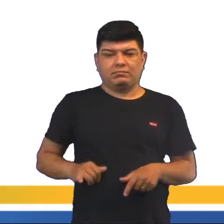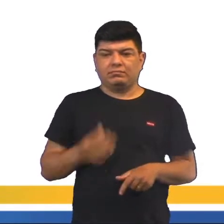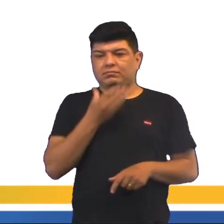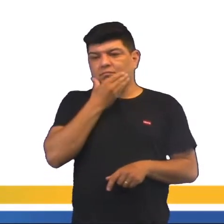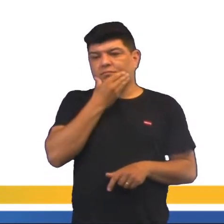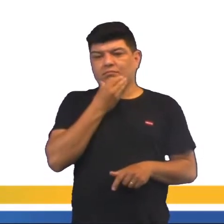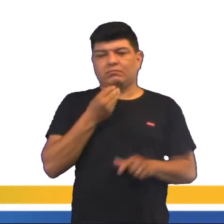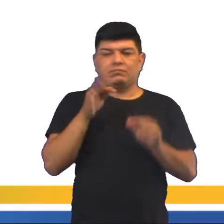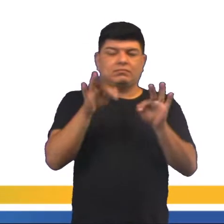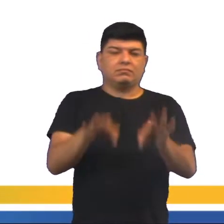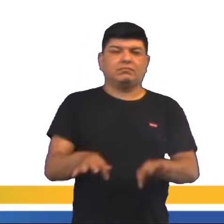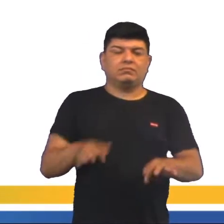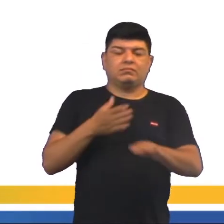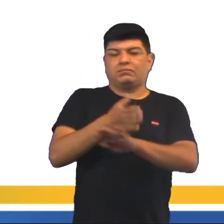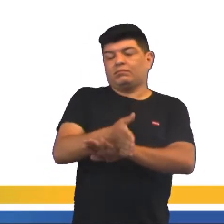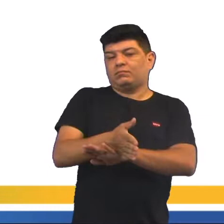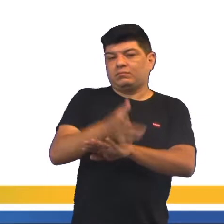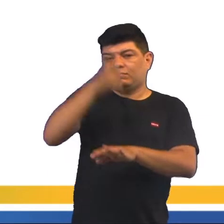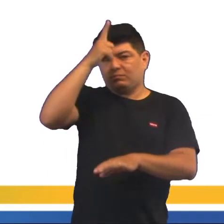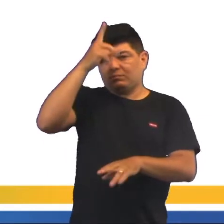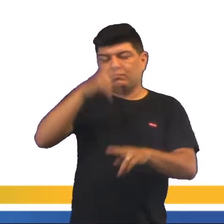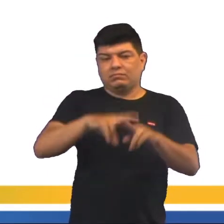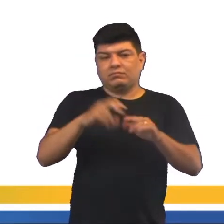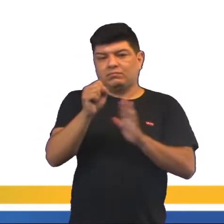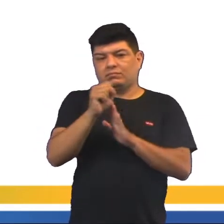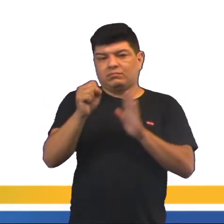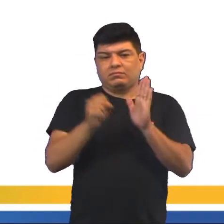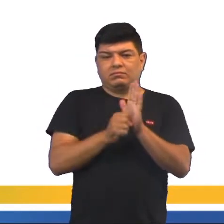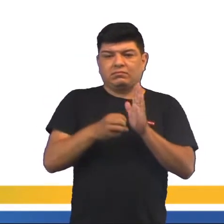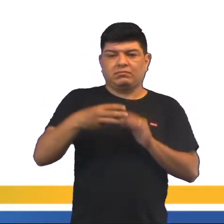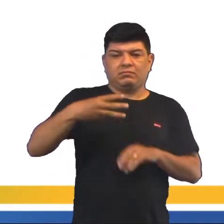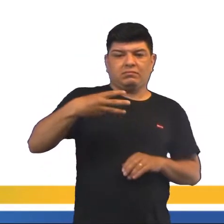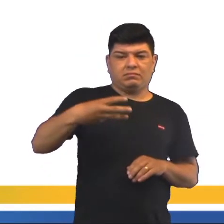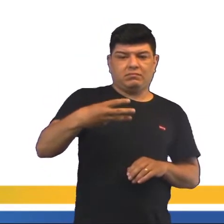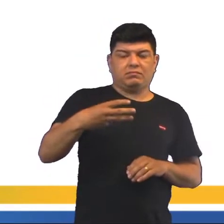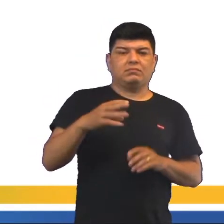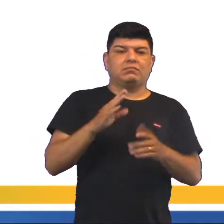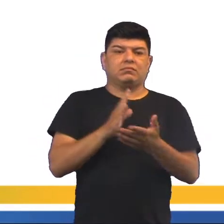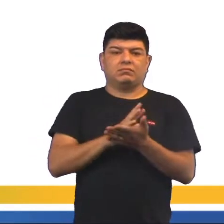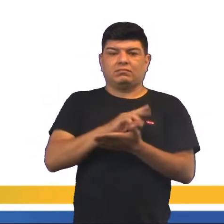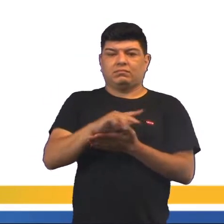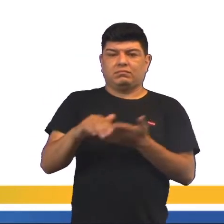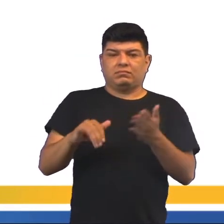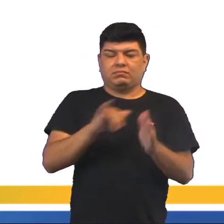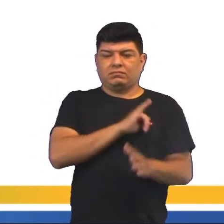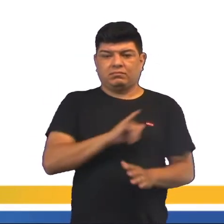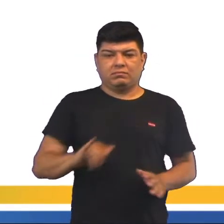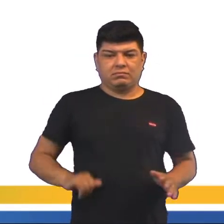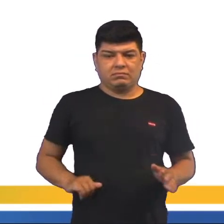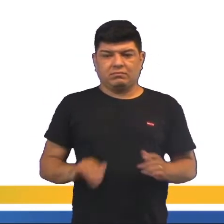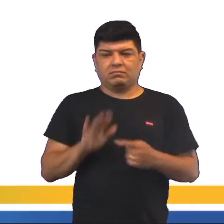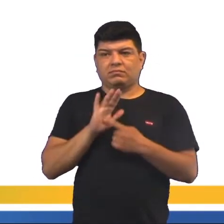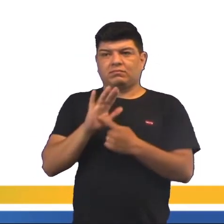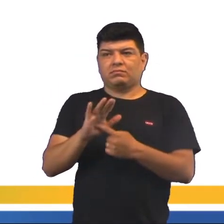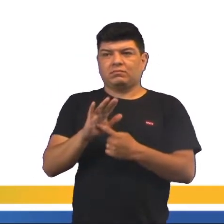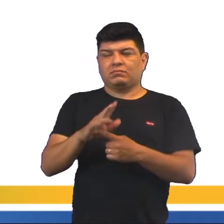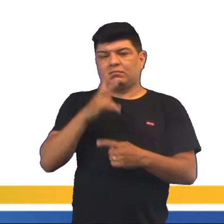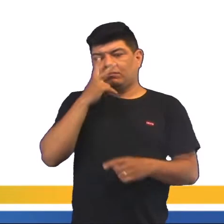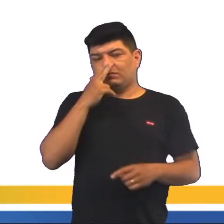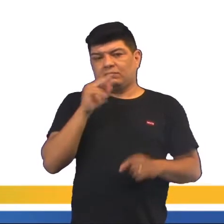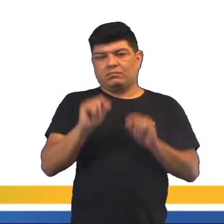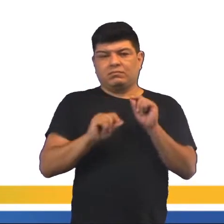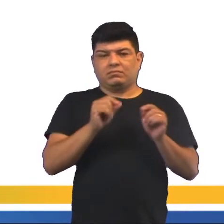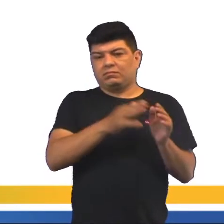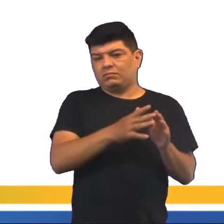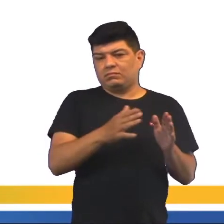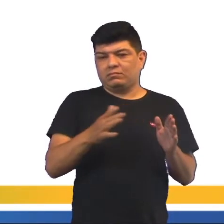final, as invasões germânicas. O século III foi marcado por uma grande sucessão de imperadores, o que evidenciou a instabilidade